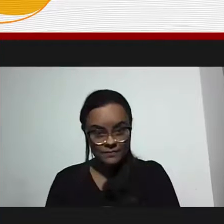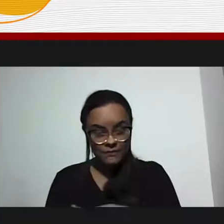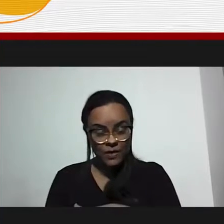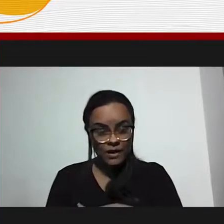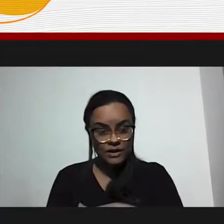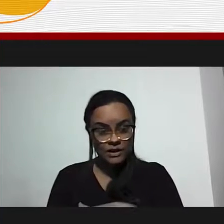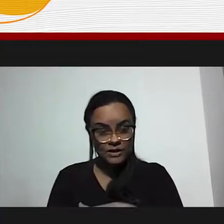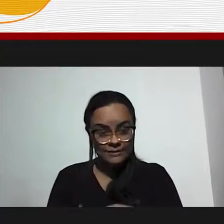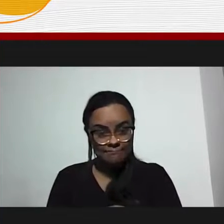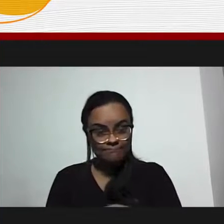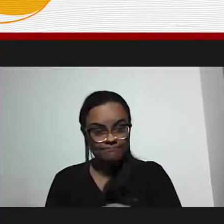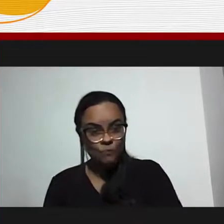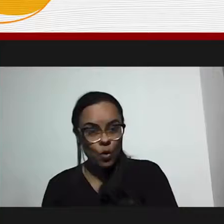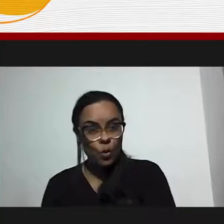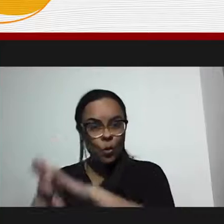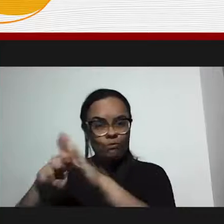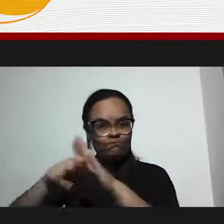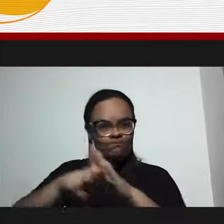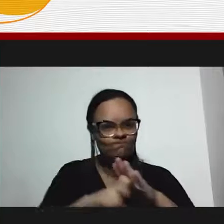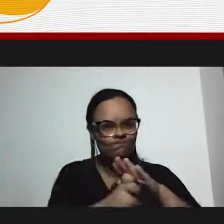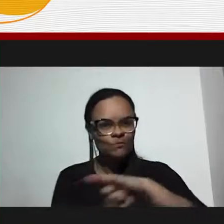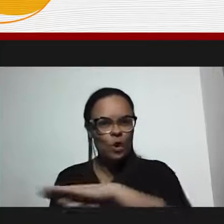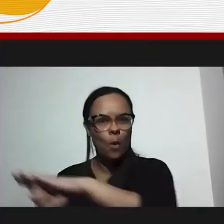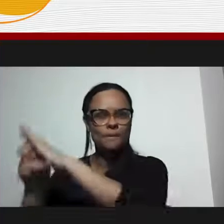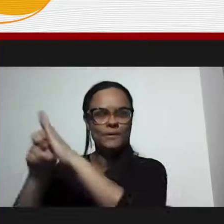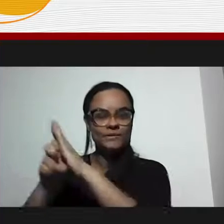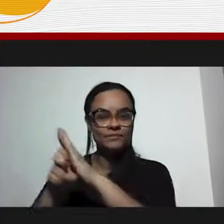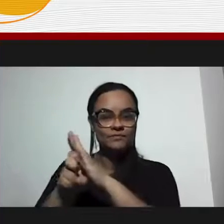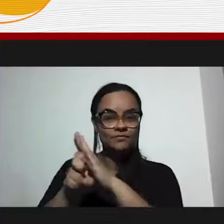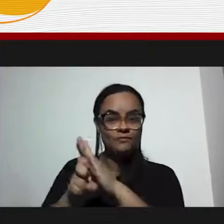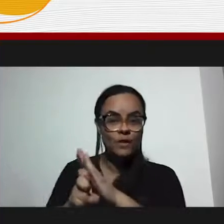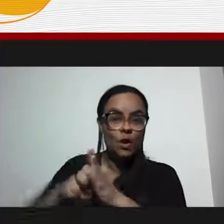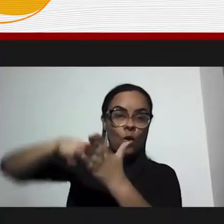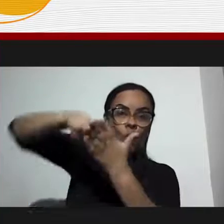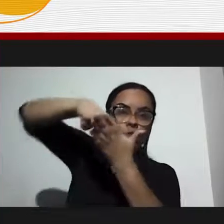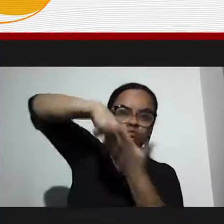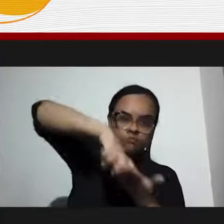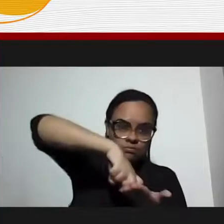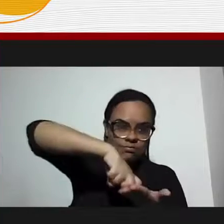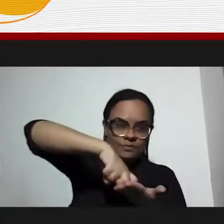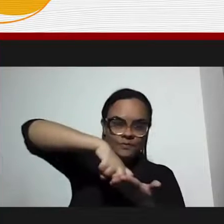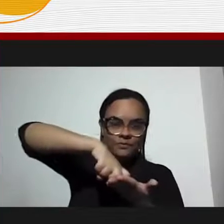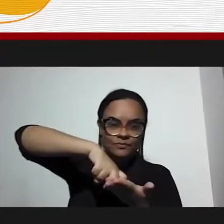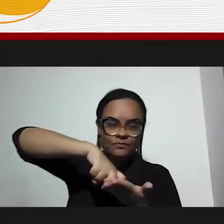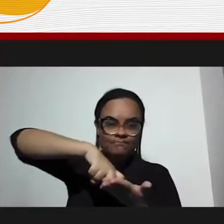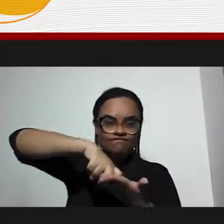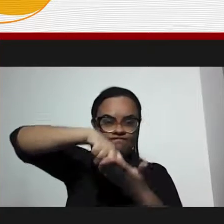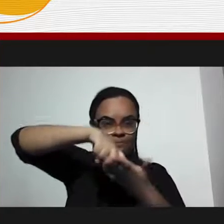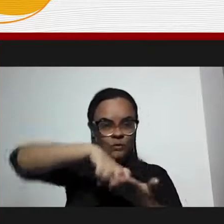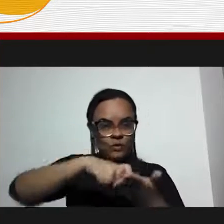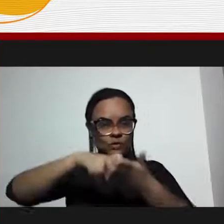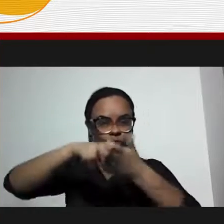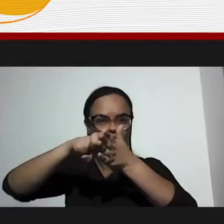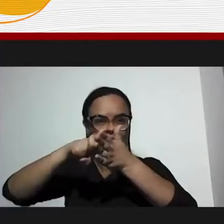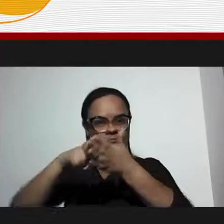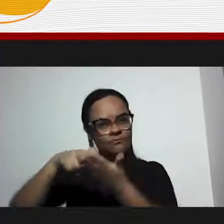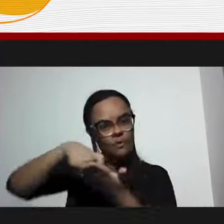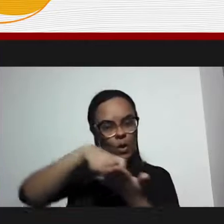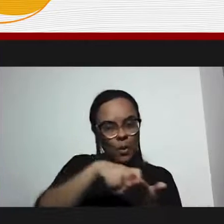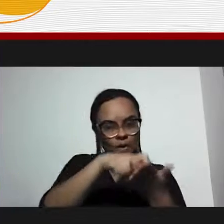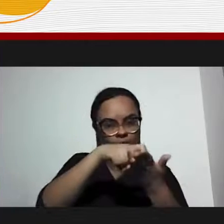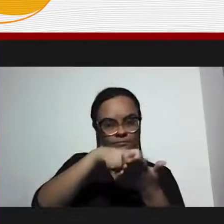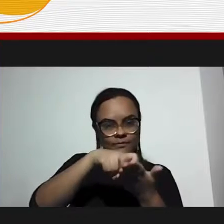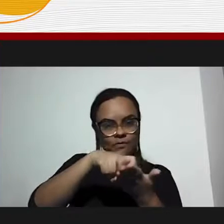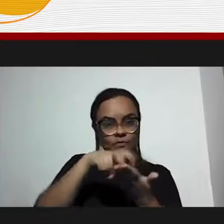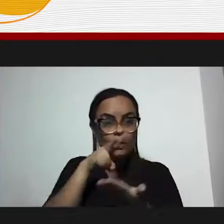na piscina, mergulhei e saí lá do outro lado. Quando eu levanto, quando eu submergo, né, eu passo,